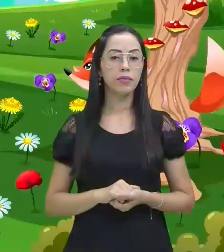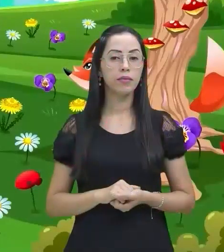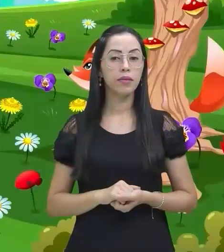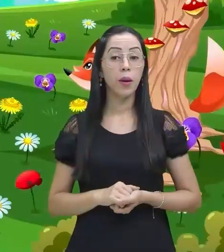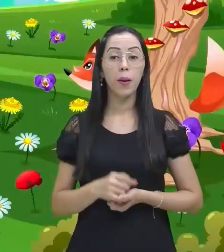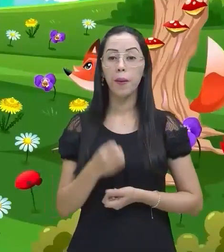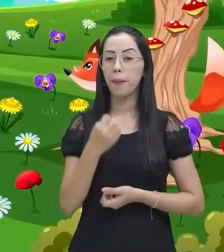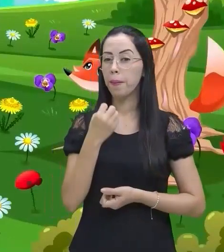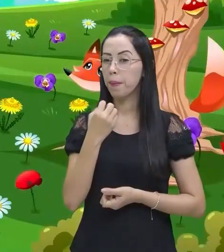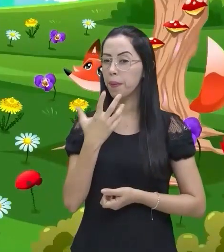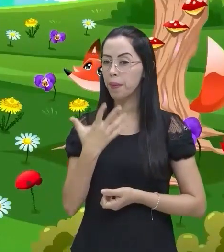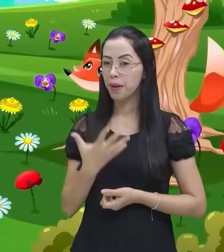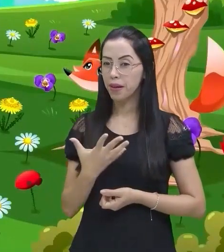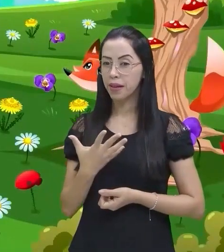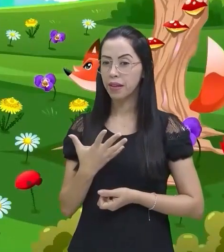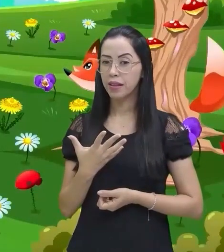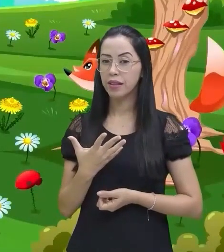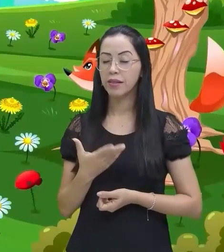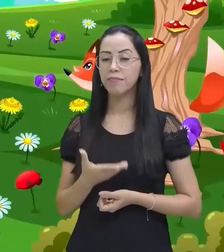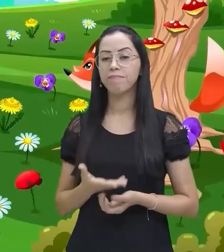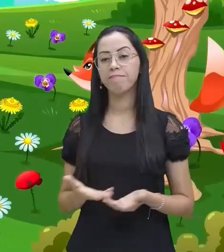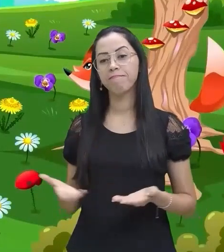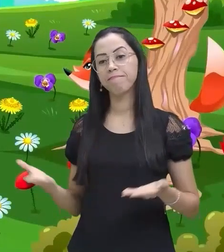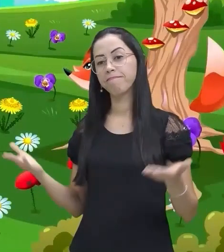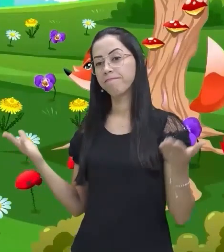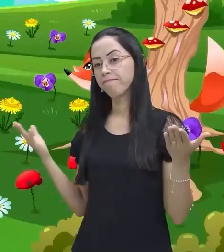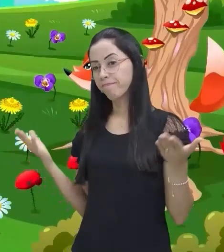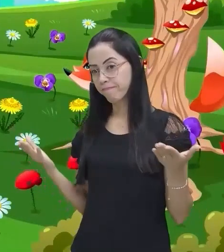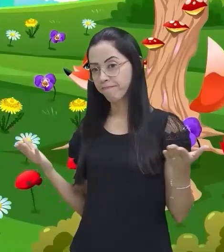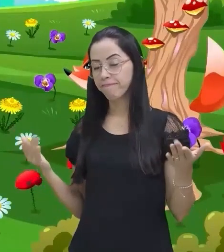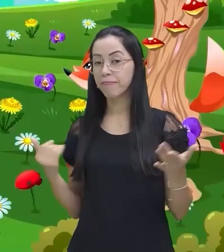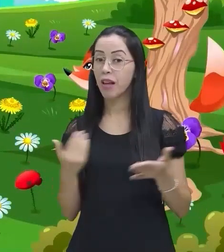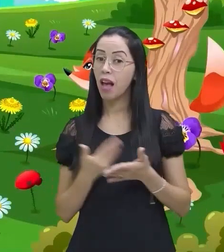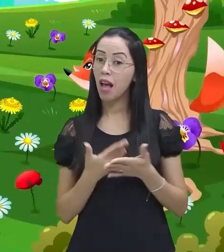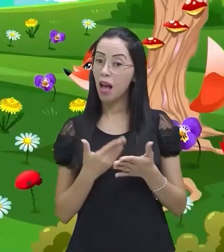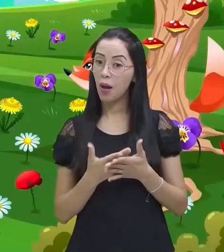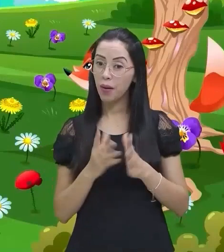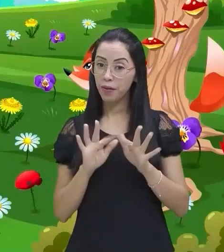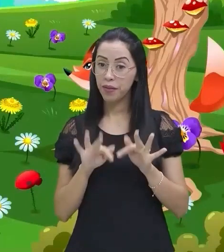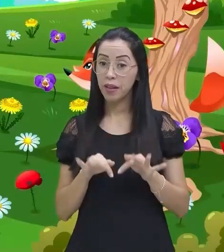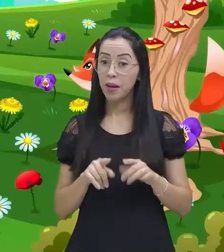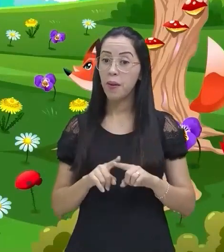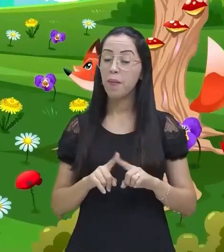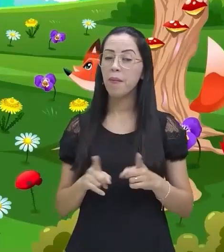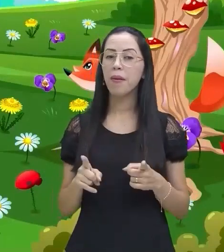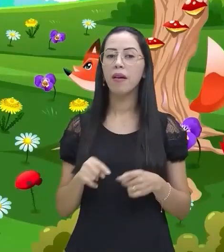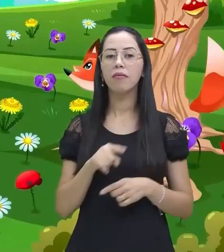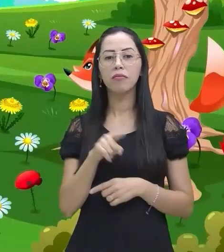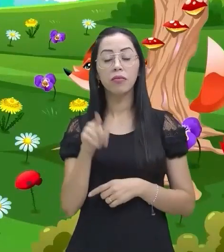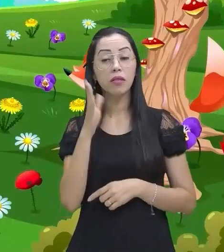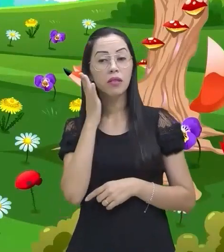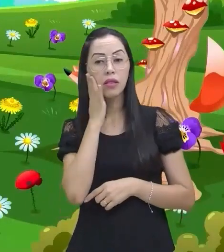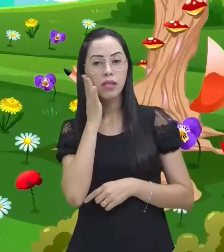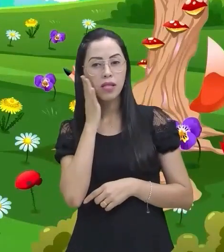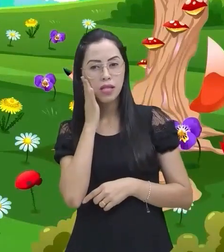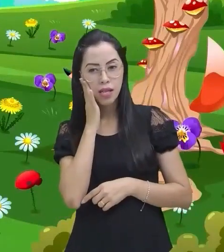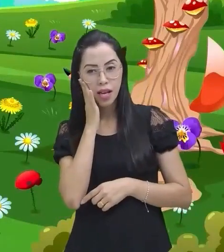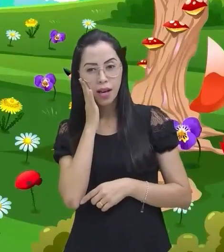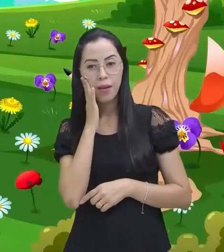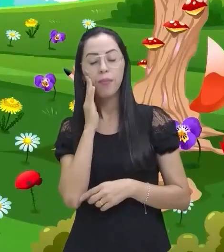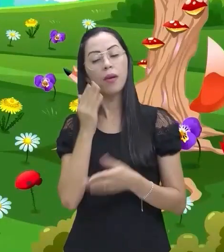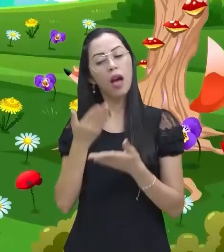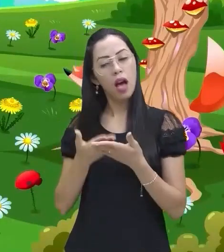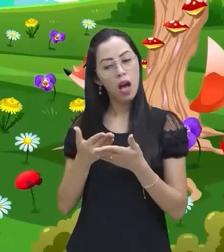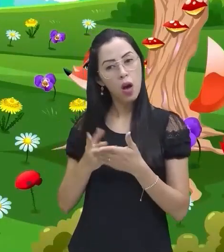Muito bem, aqui acabou a nossa aula da TV, mas como você sabe, a nossa aula continua